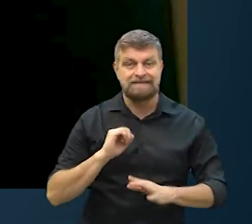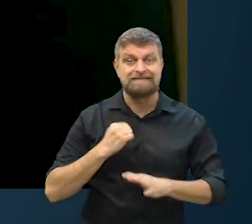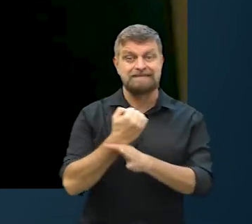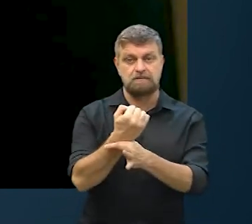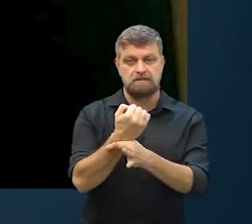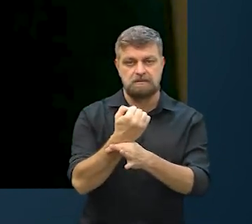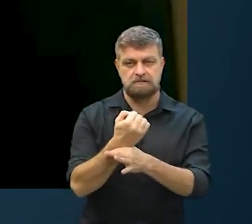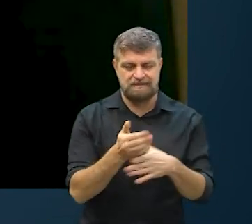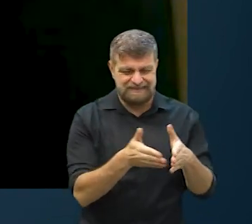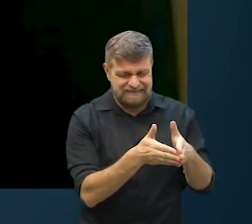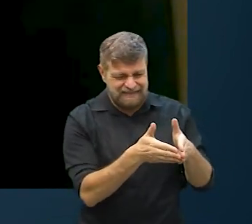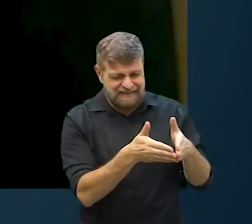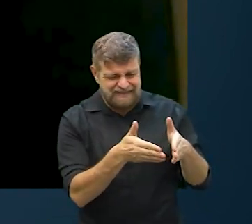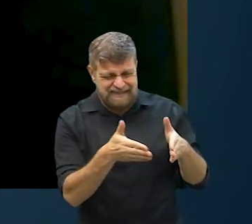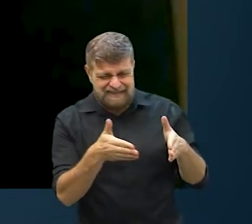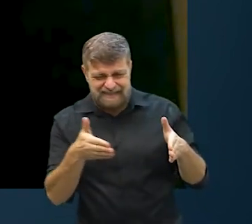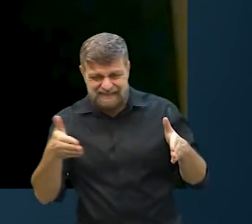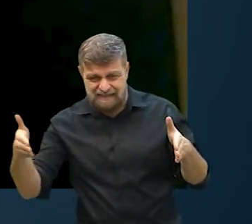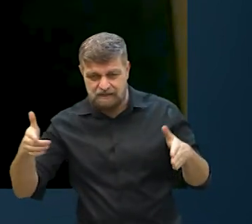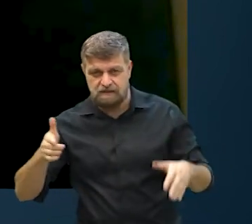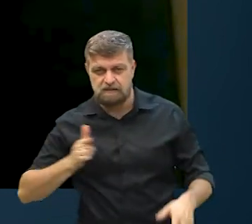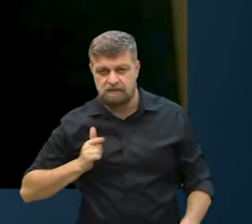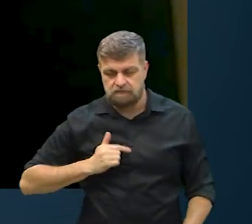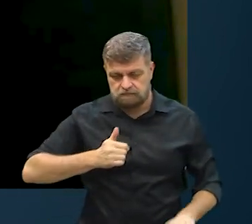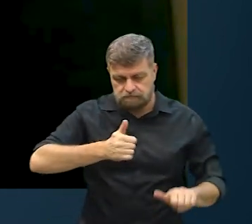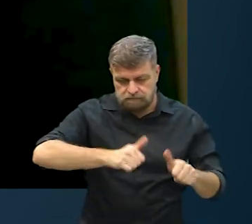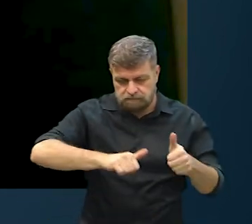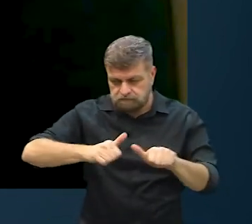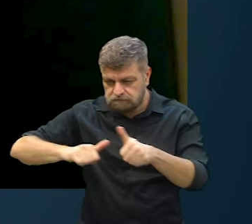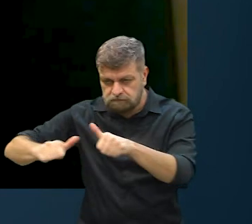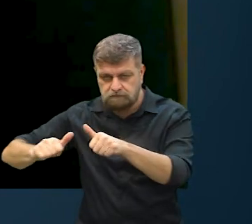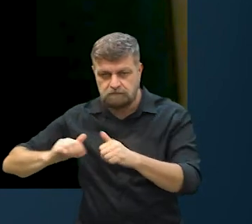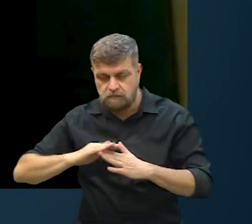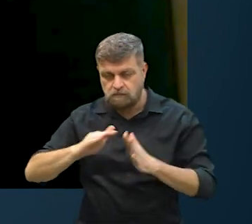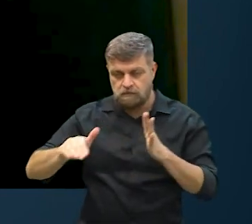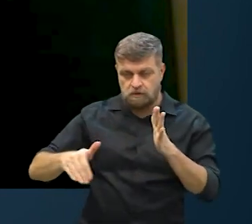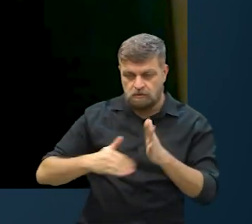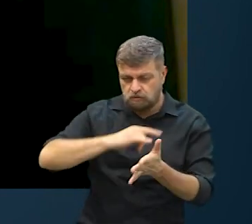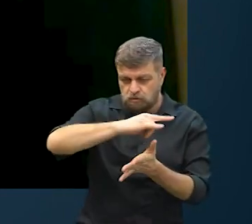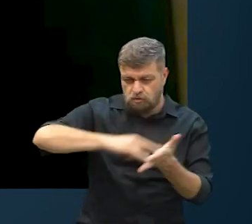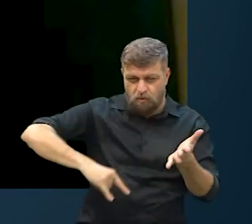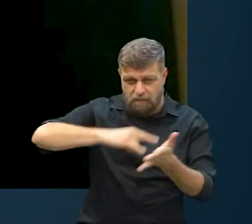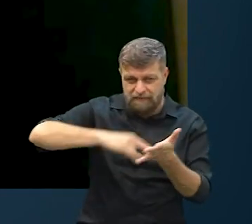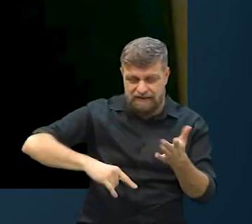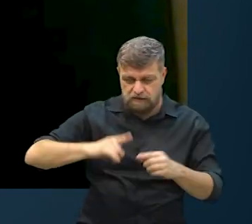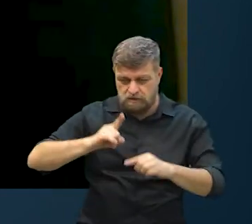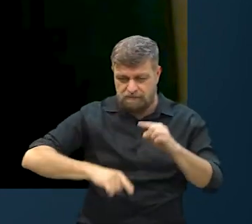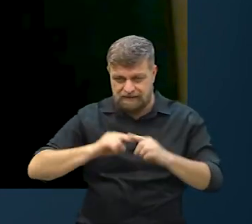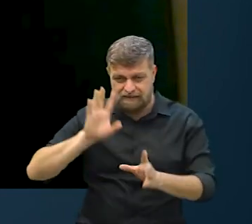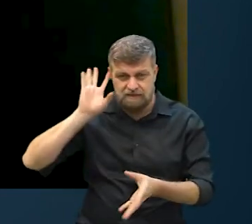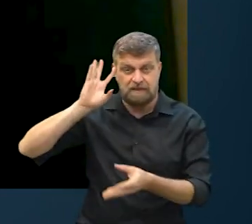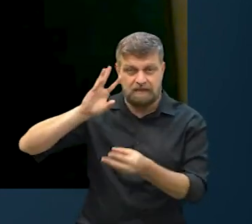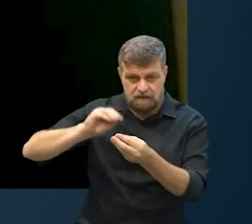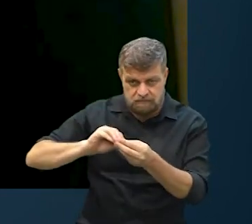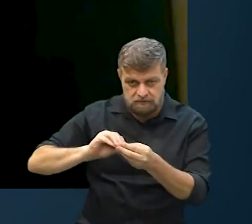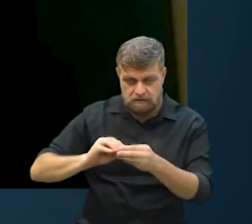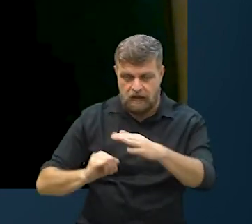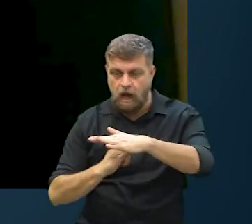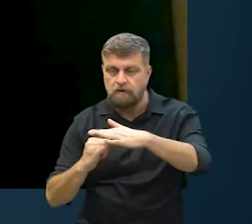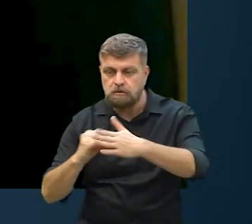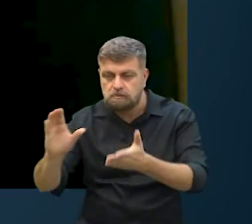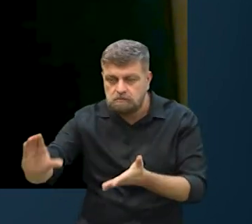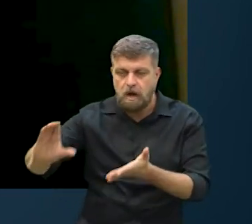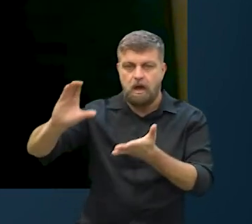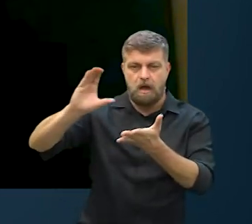segurança, e passado um período bem grande de diligência em todos os nossos documentos, materiais e resultados,